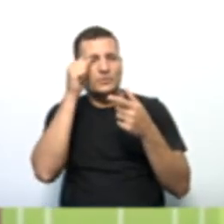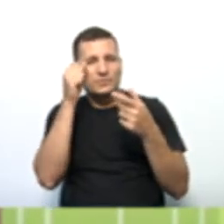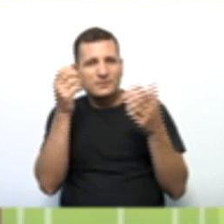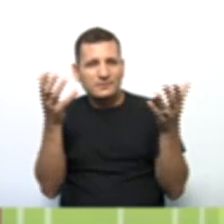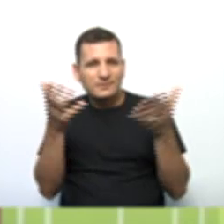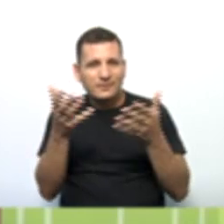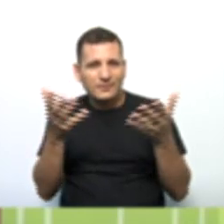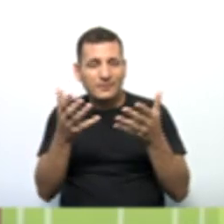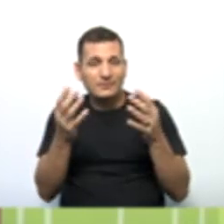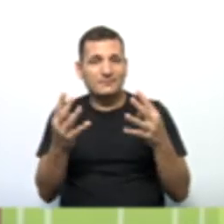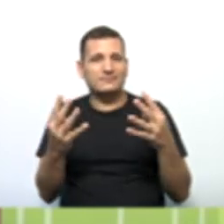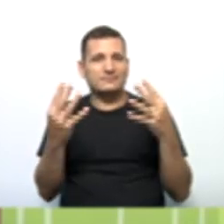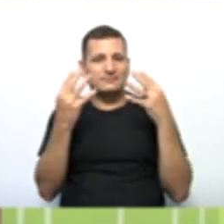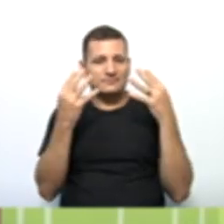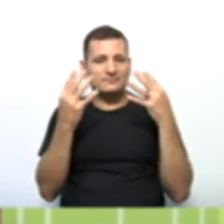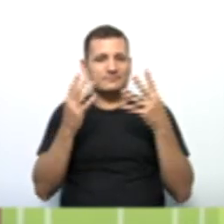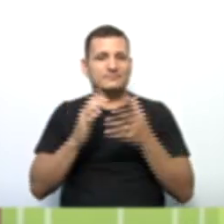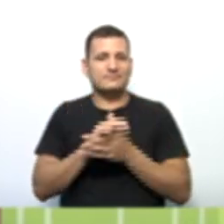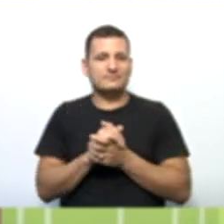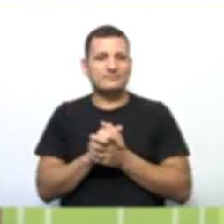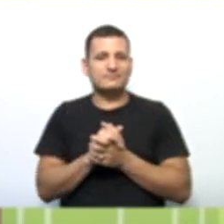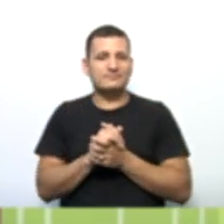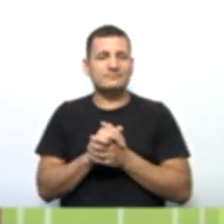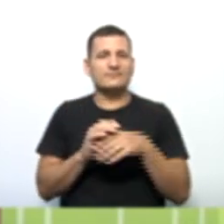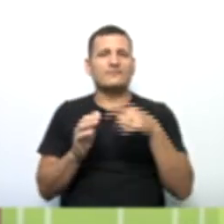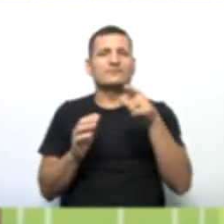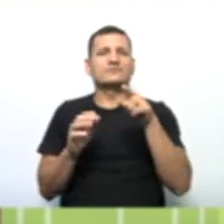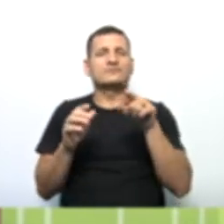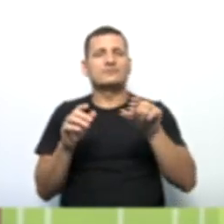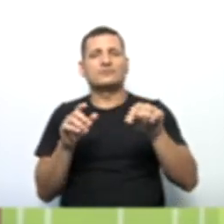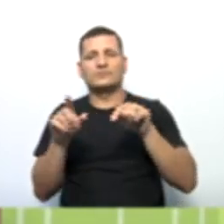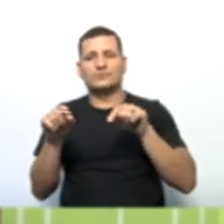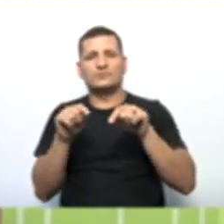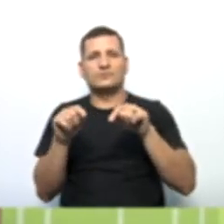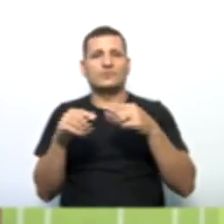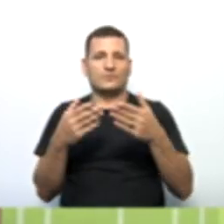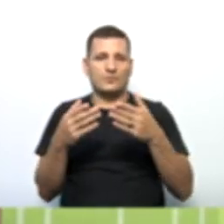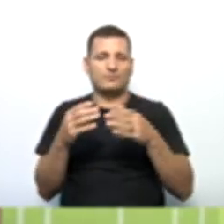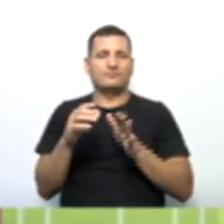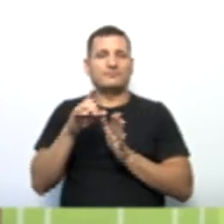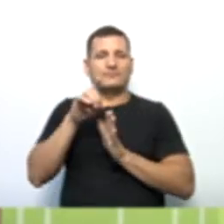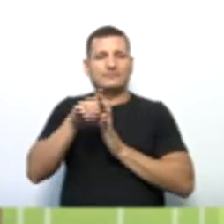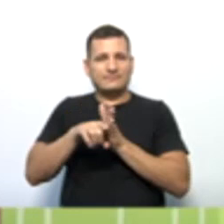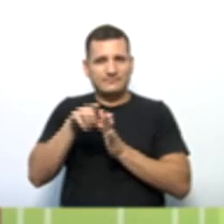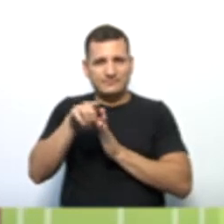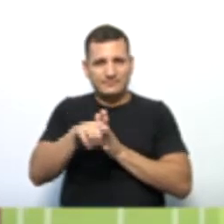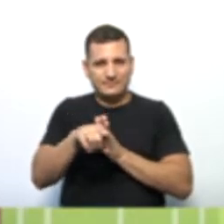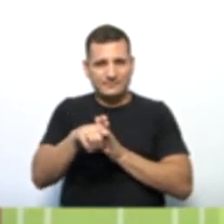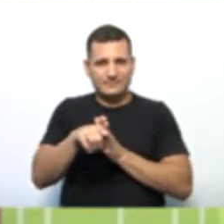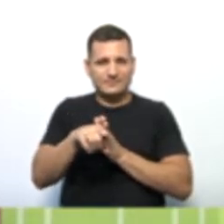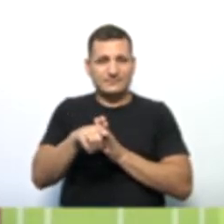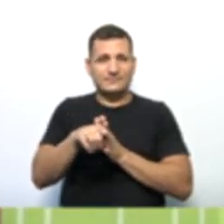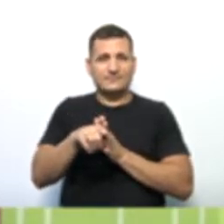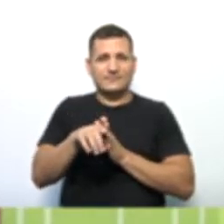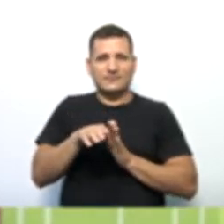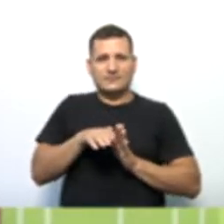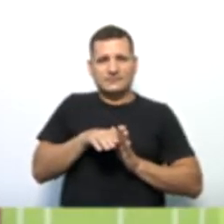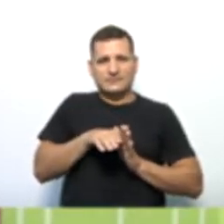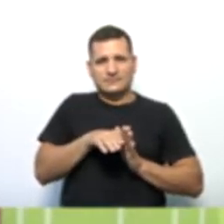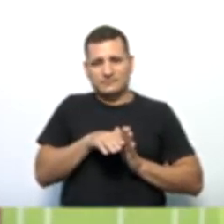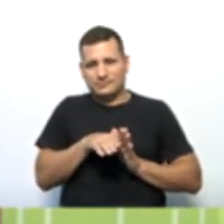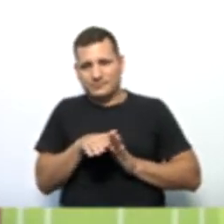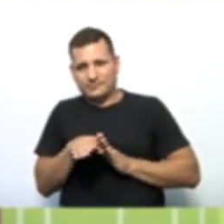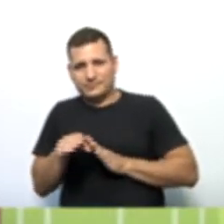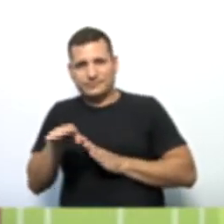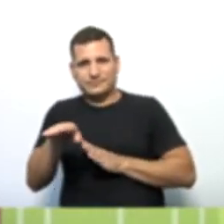agora, e presta atenção. Qual você escolheria? Você jogaria o trem na direção de 5 pessoas